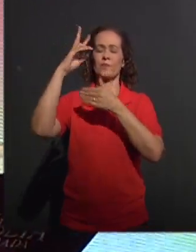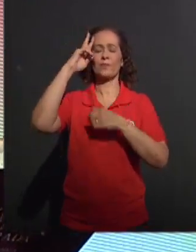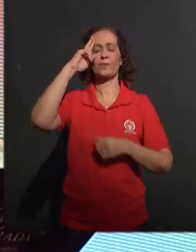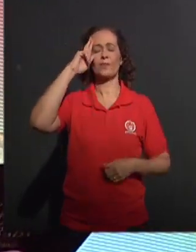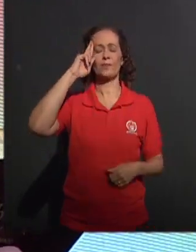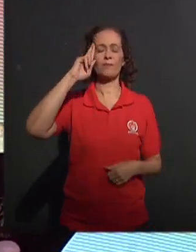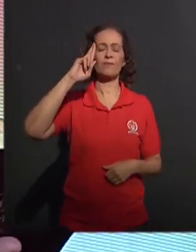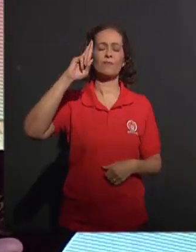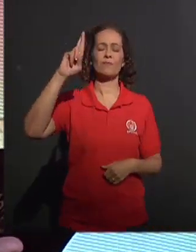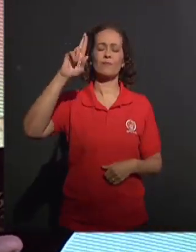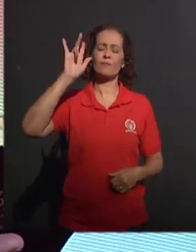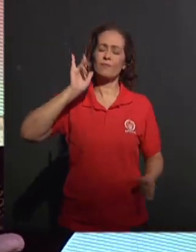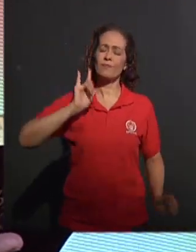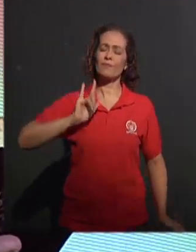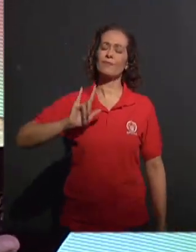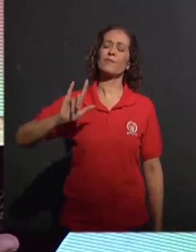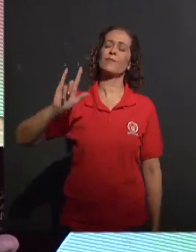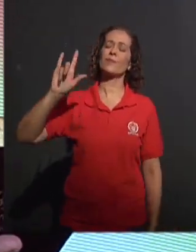Te amamos.